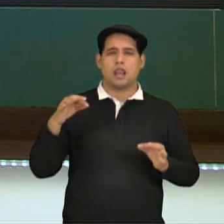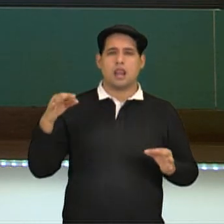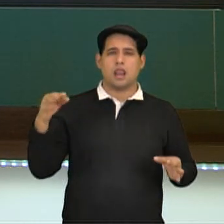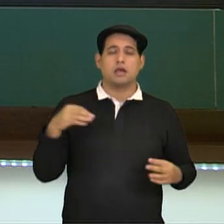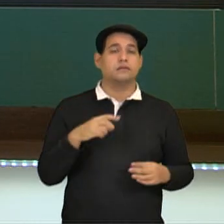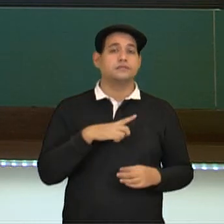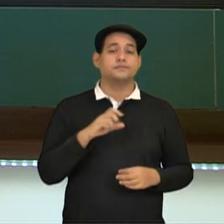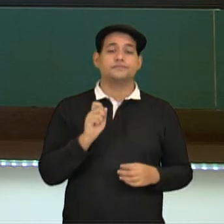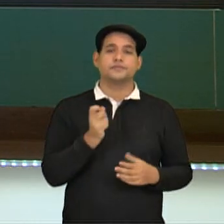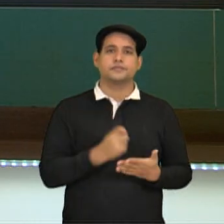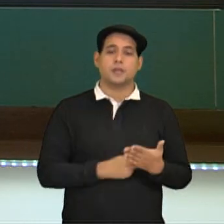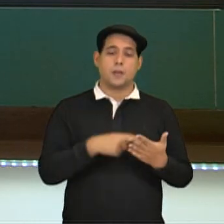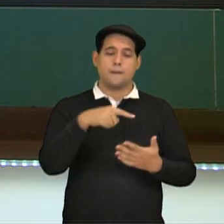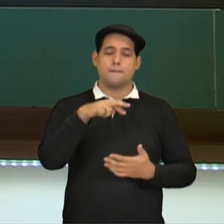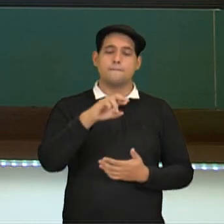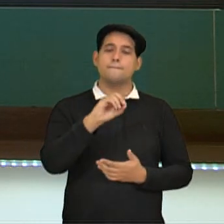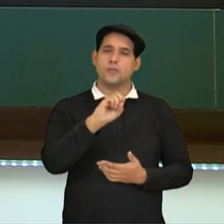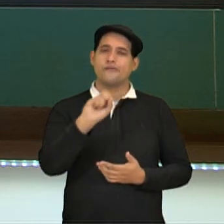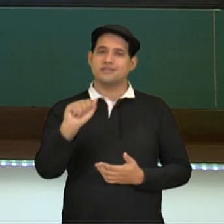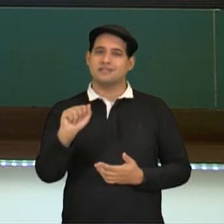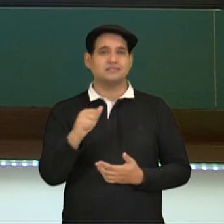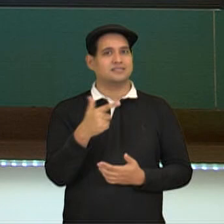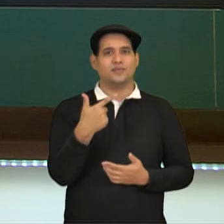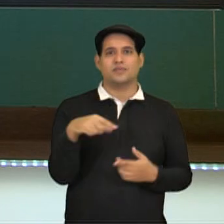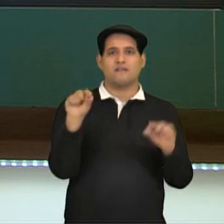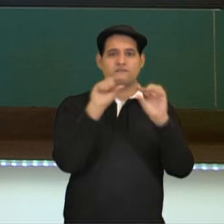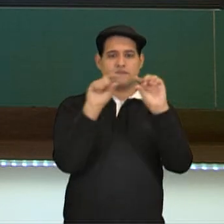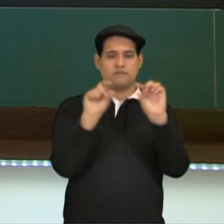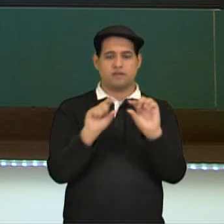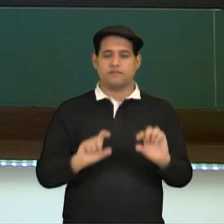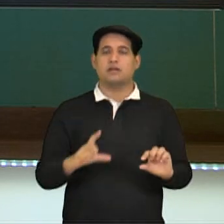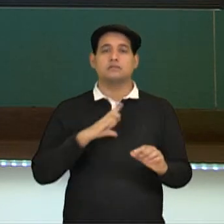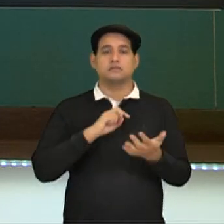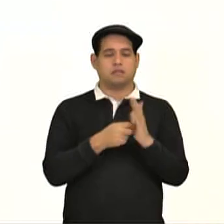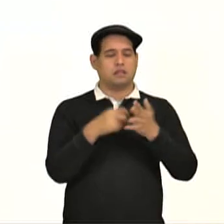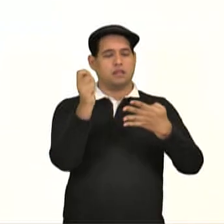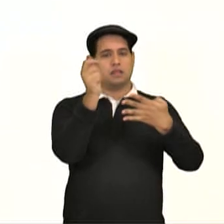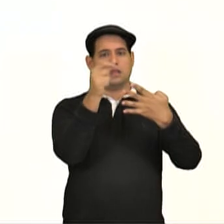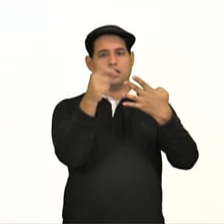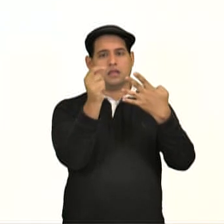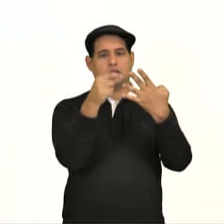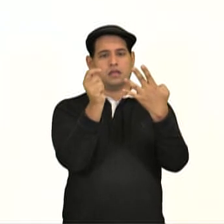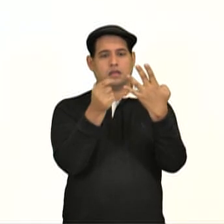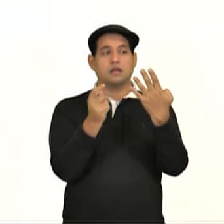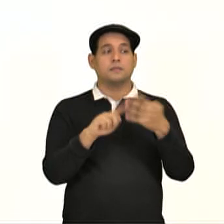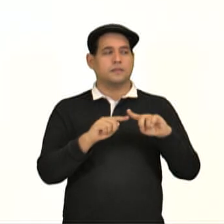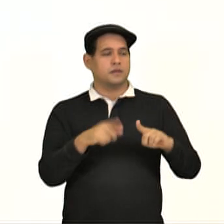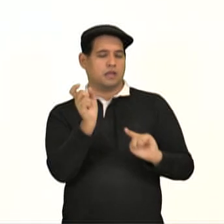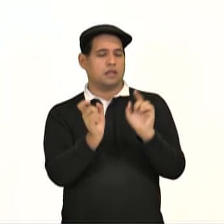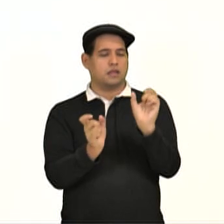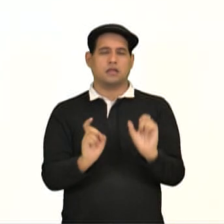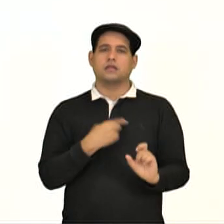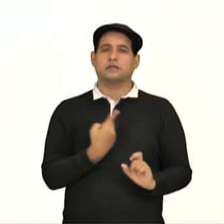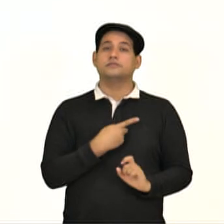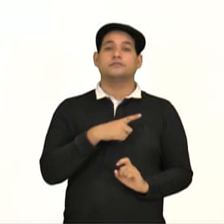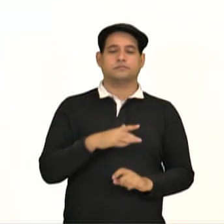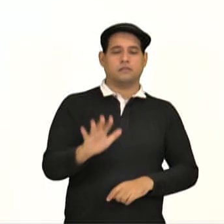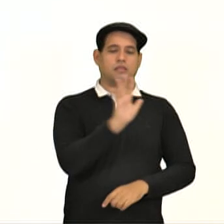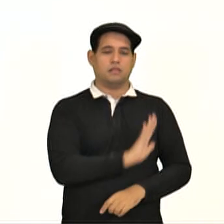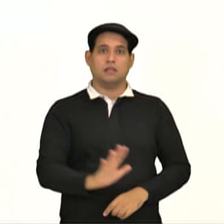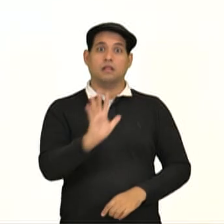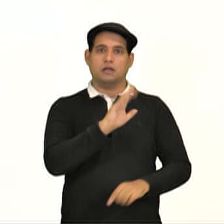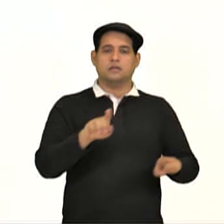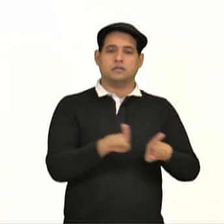em prosa, né, não é um texto em verso, ele se constitui em parágrafos. E dentre as características nós temos o espaço